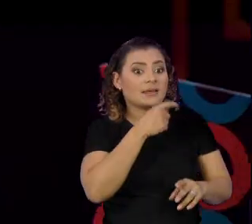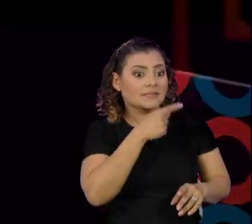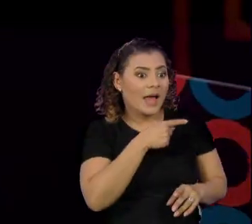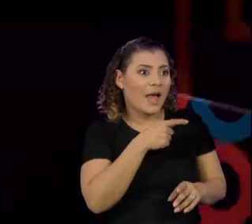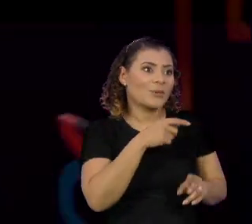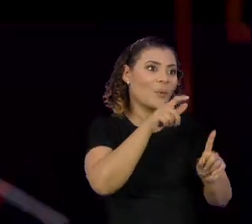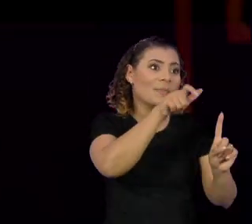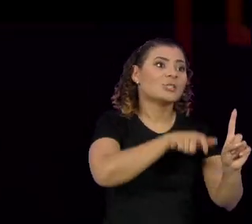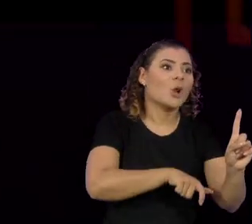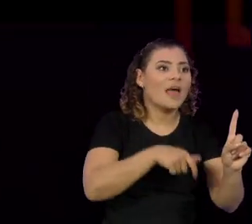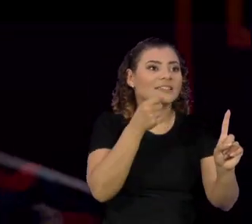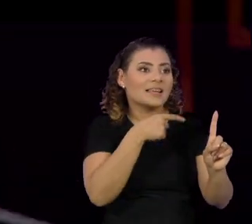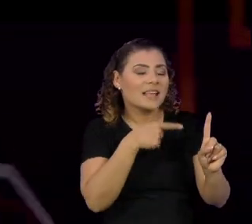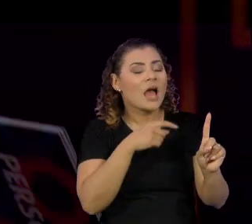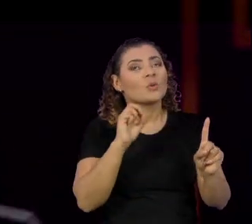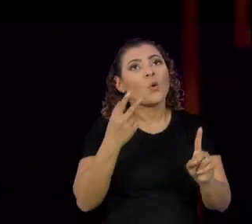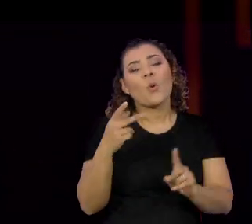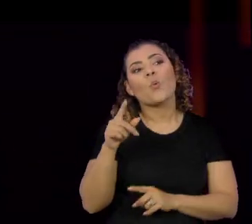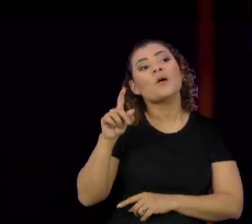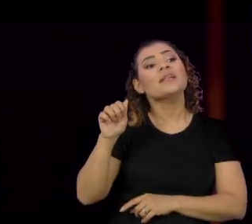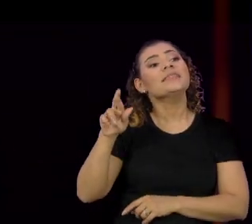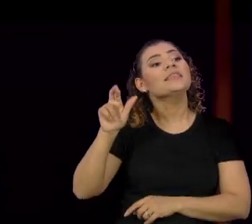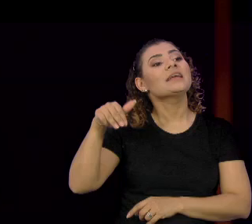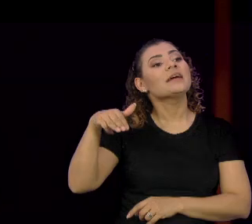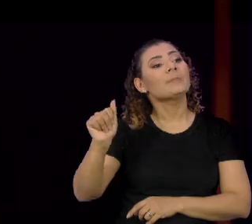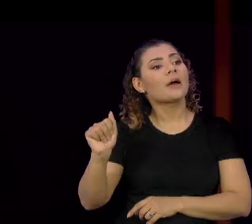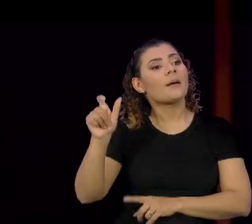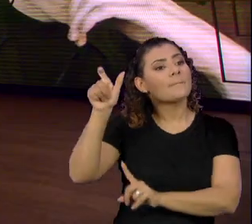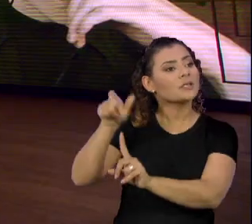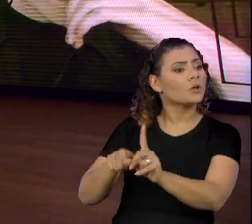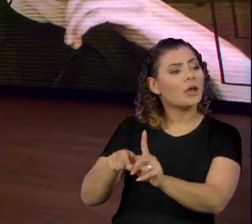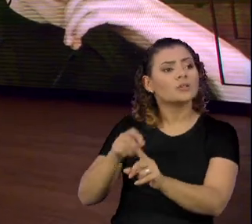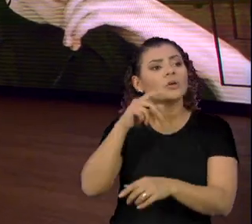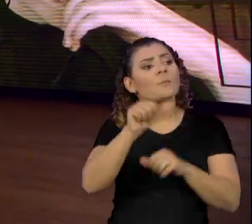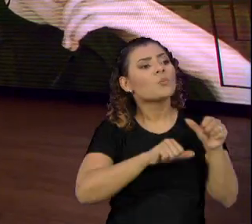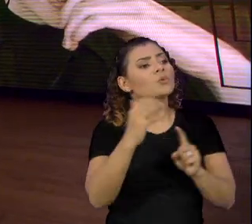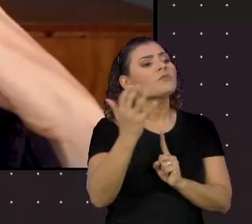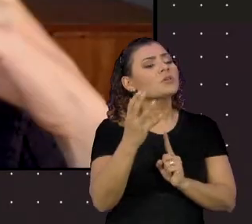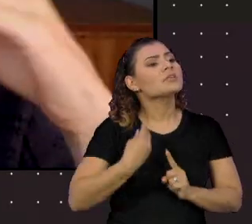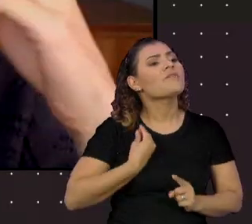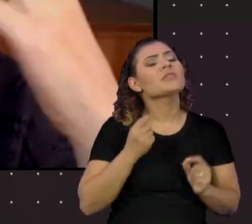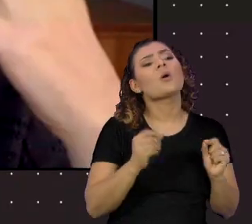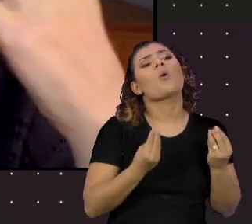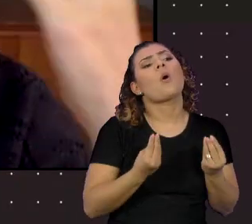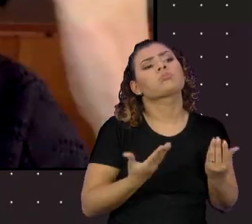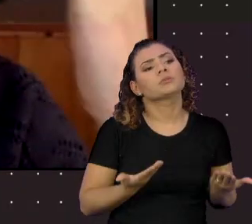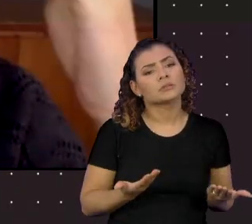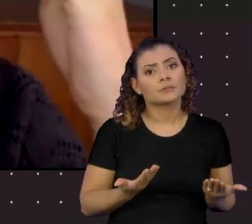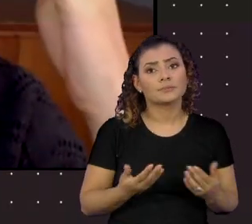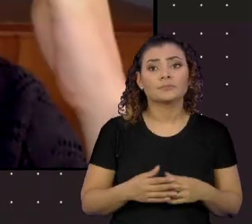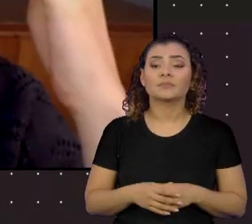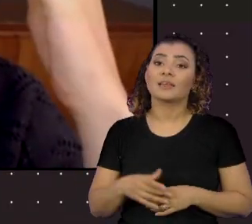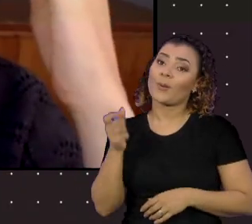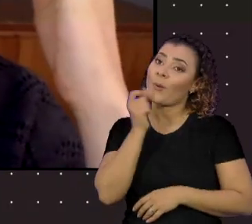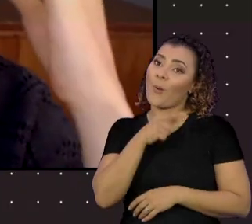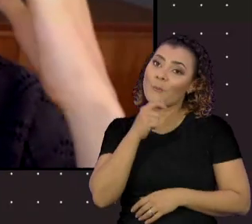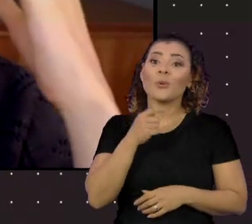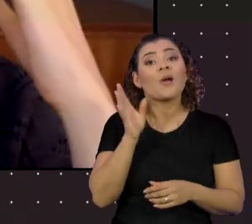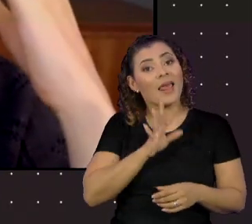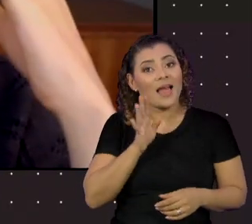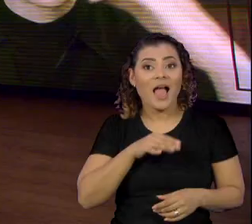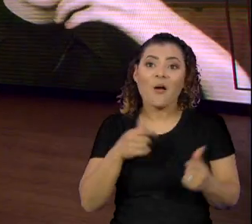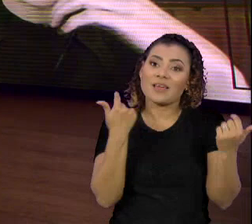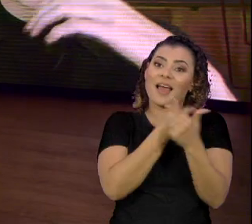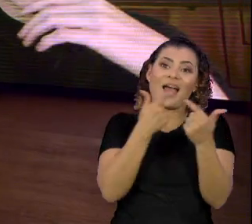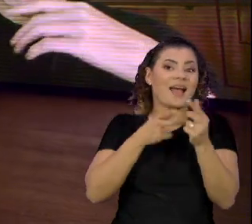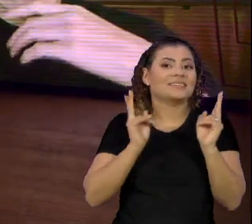8 meses num papel dramático? O que isso muda na sua vida privada, particular? O cômico a gente se diverte mais,